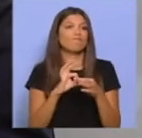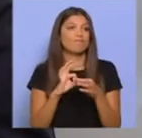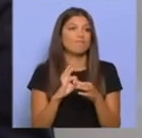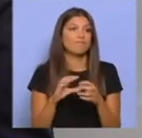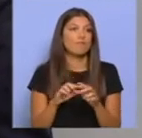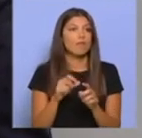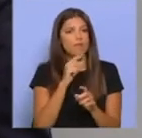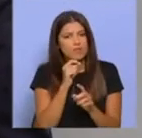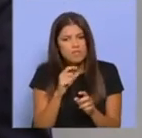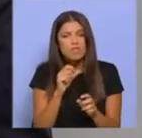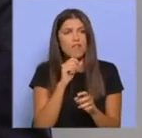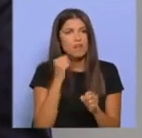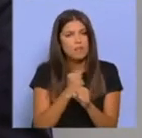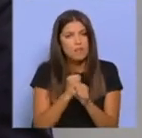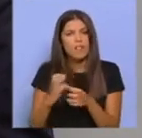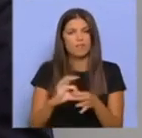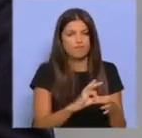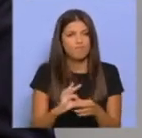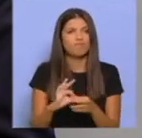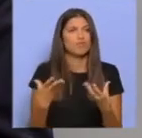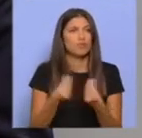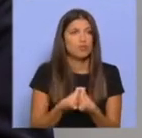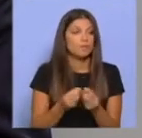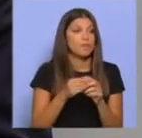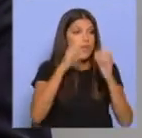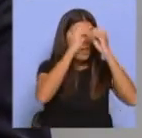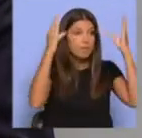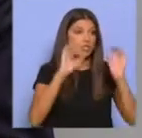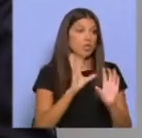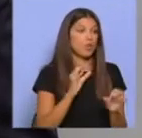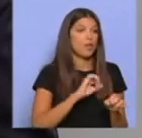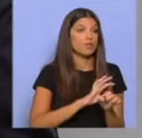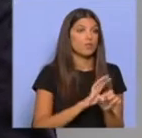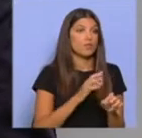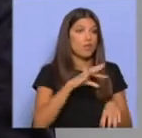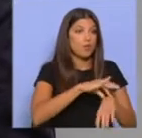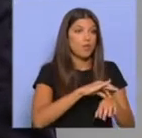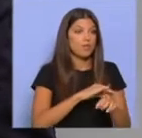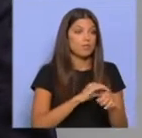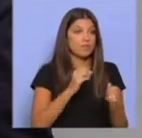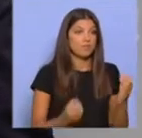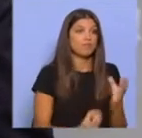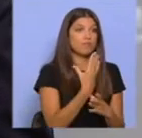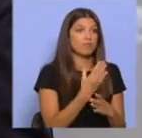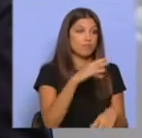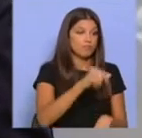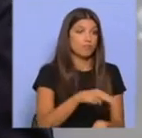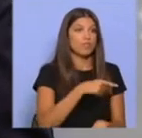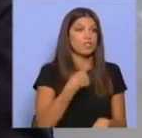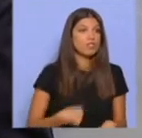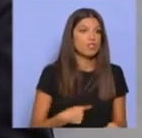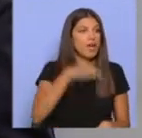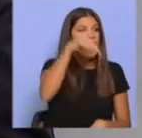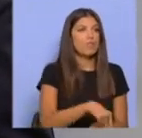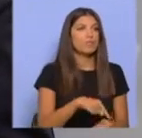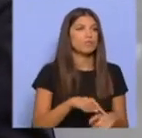colaborativo. Imagine-se o que teria sido se, quando a doença surgiu na China, em Wuhan, de imediato tivesse havido uma